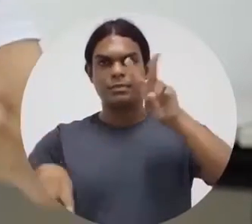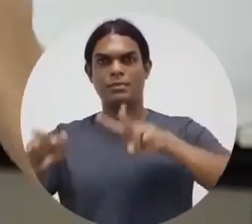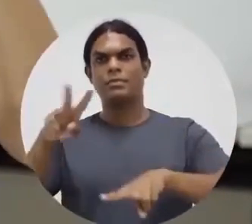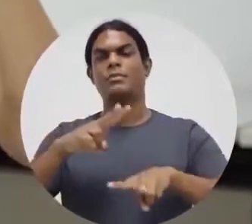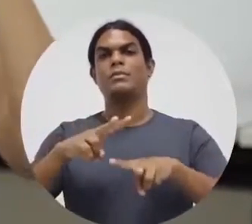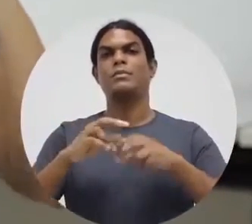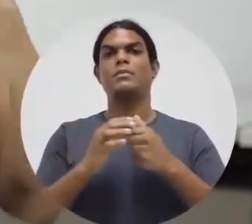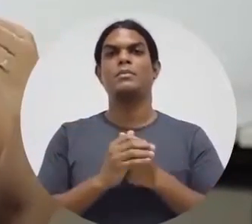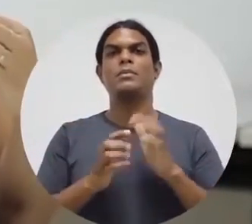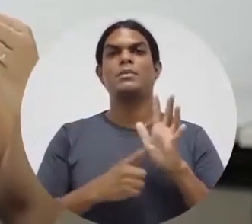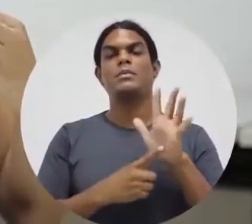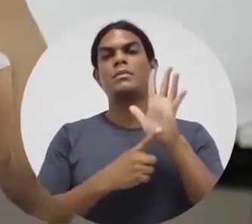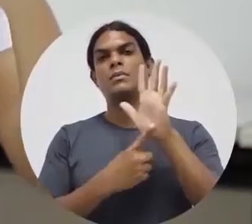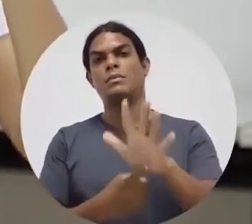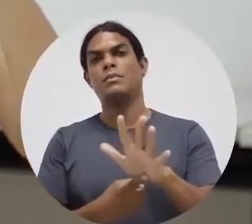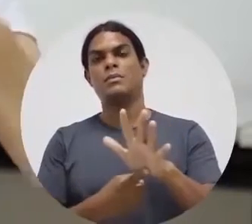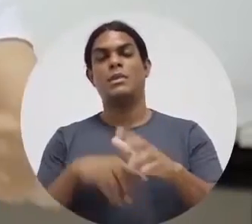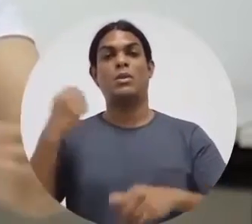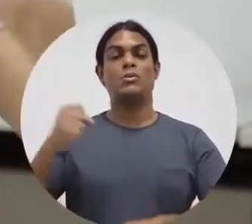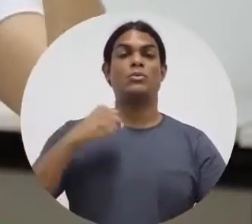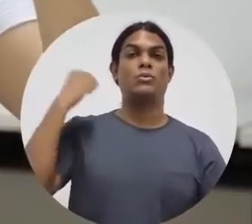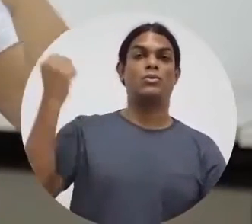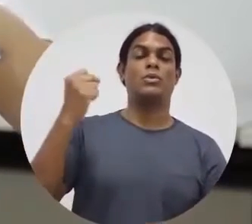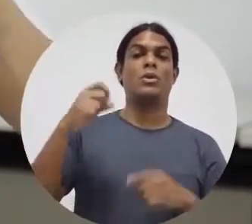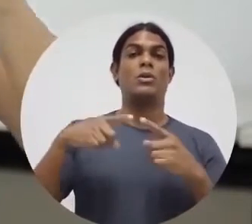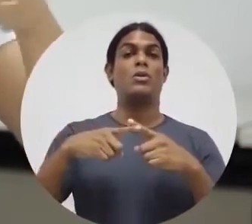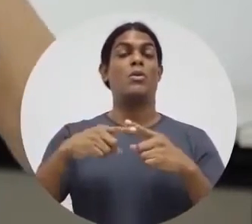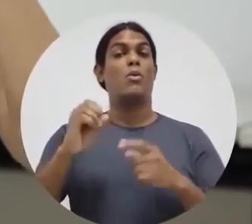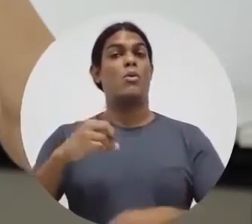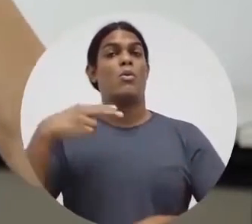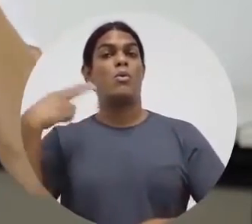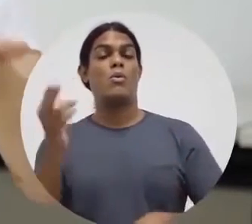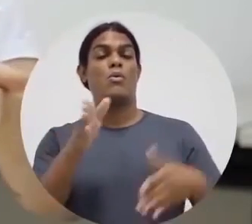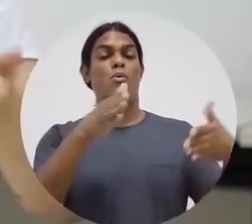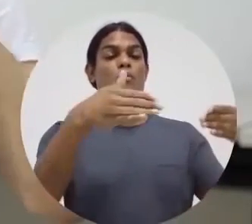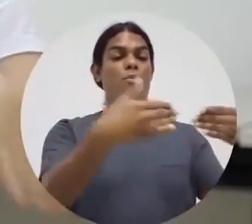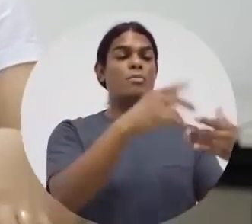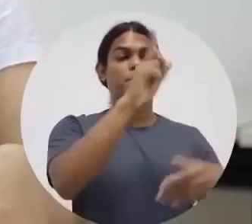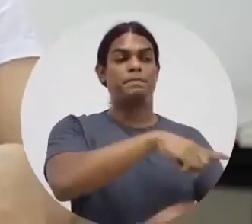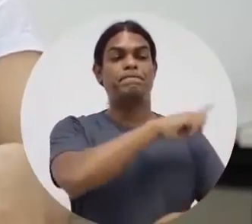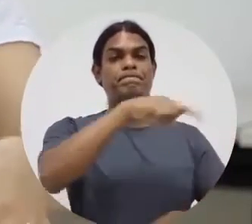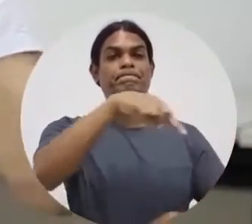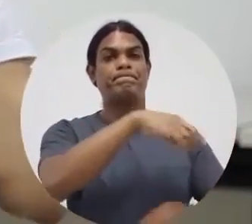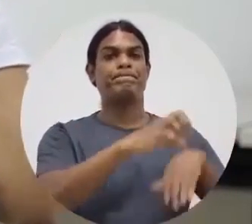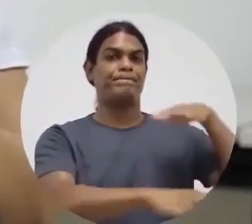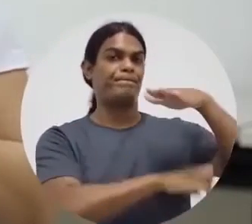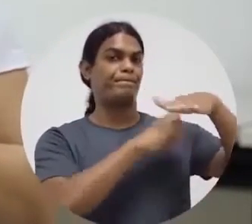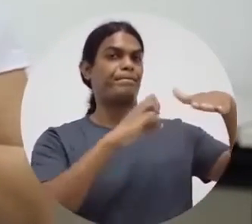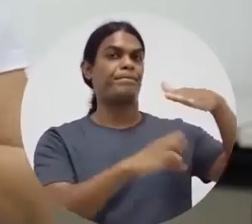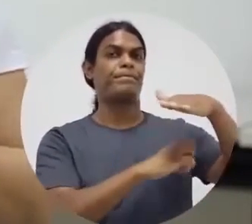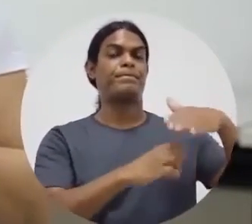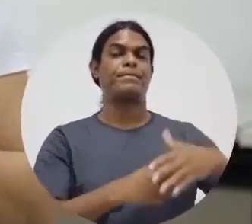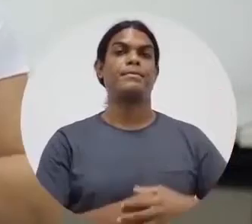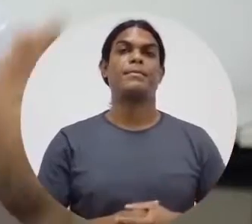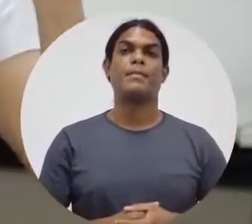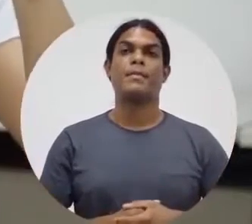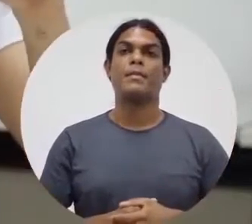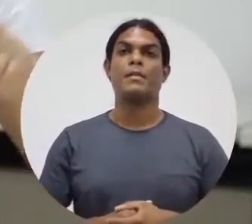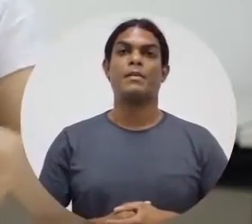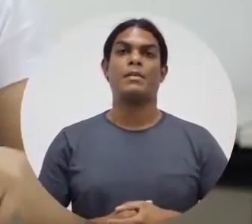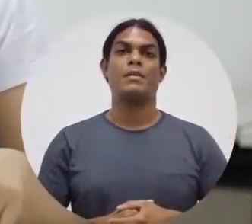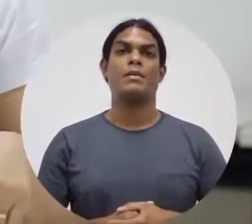análise que determinam o sucesso ou não, ou a veracidade ou não dos meus indicadores